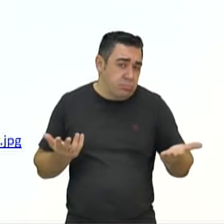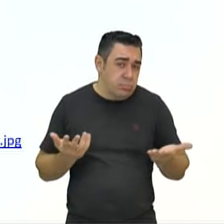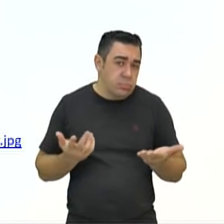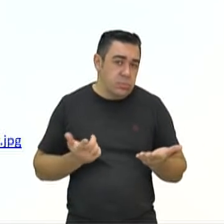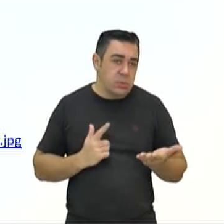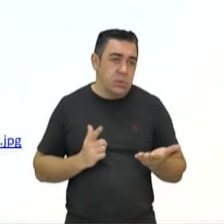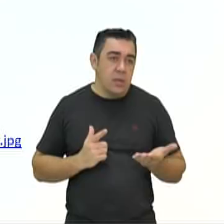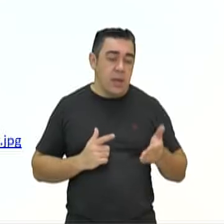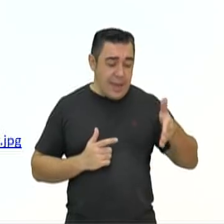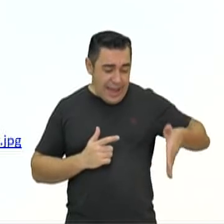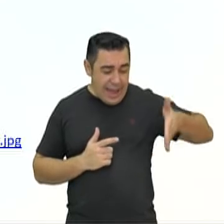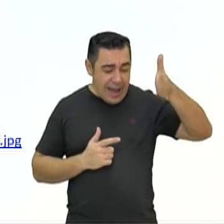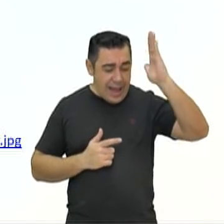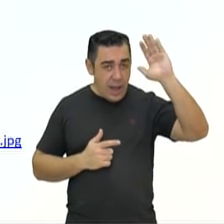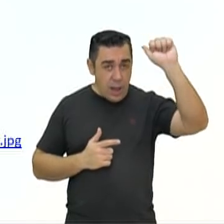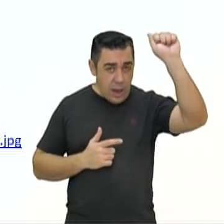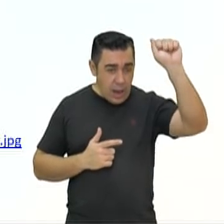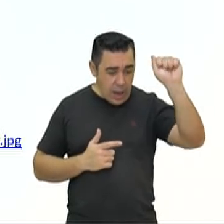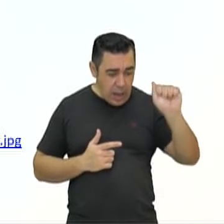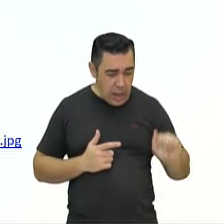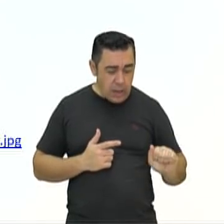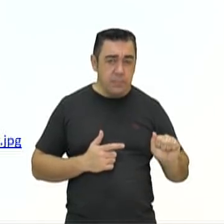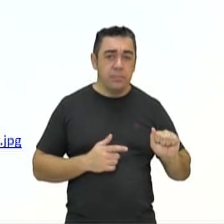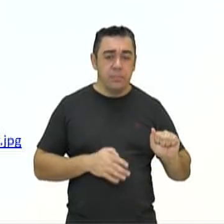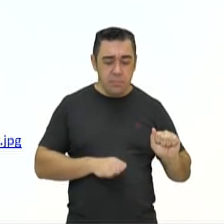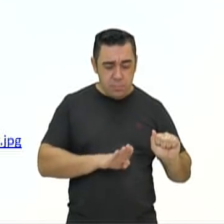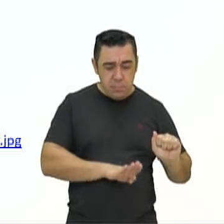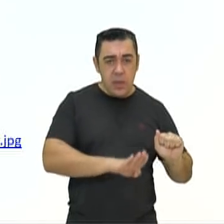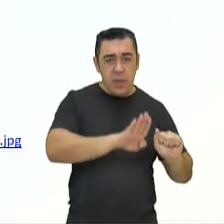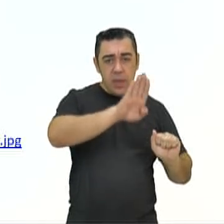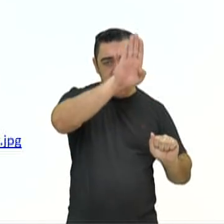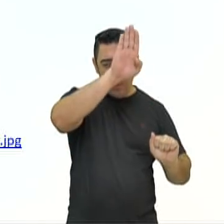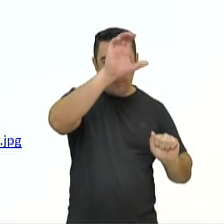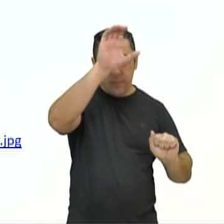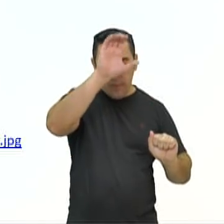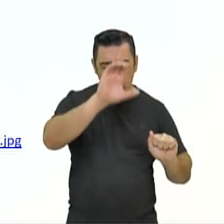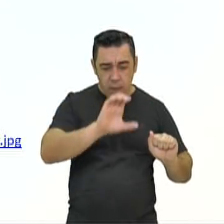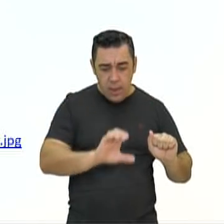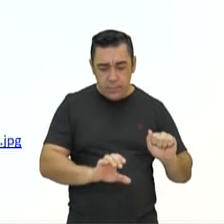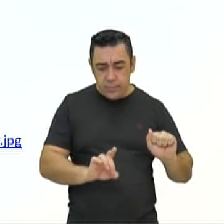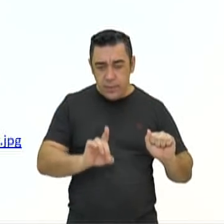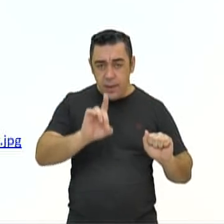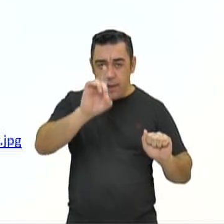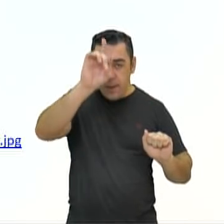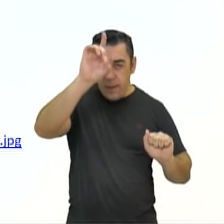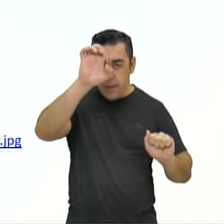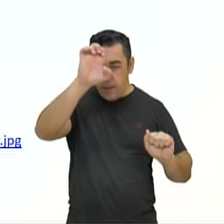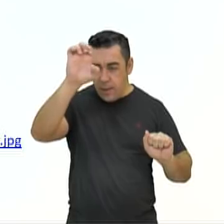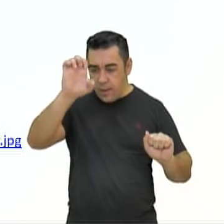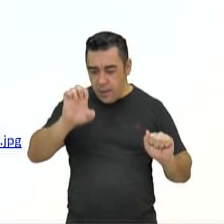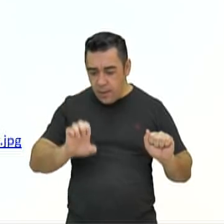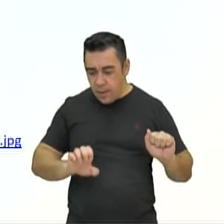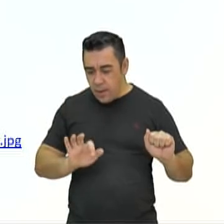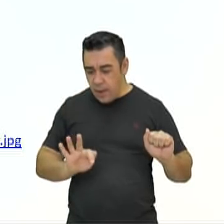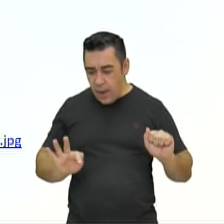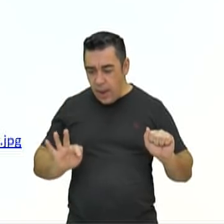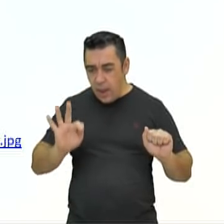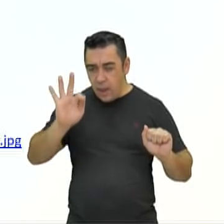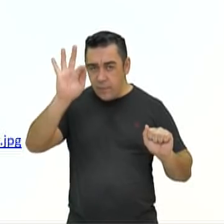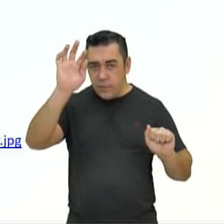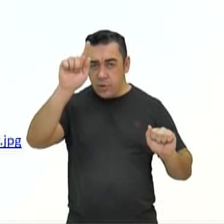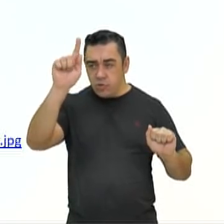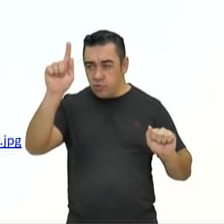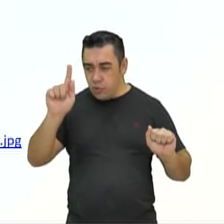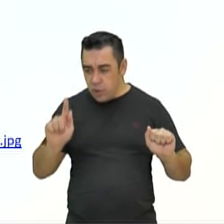A, tudo B, de 1 a 8, tudo C. Então, depois que você acostuma a entender